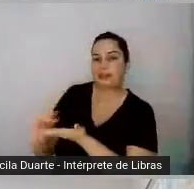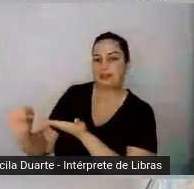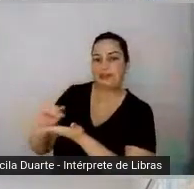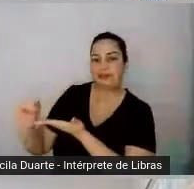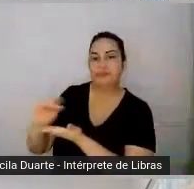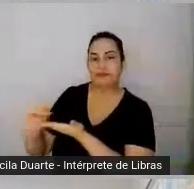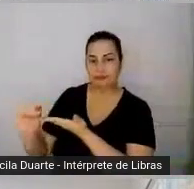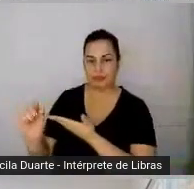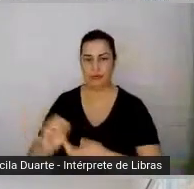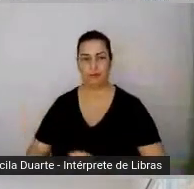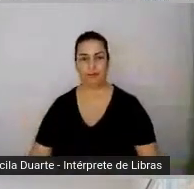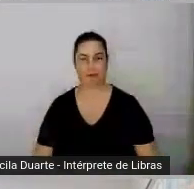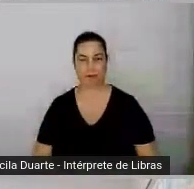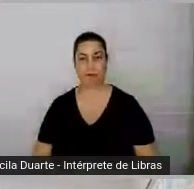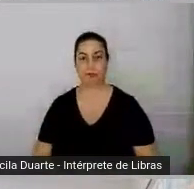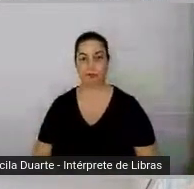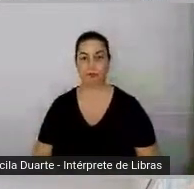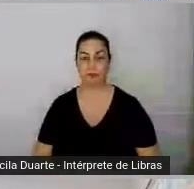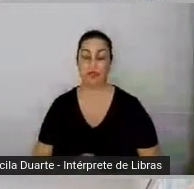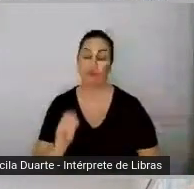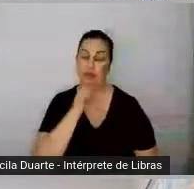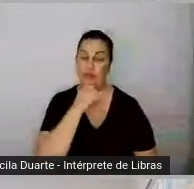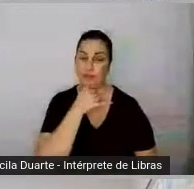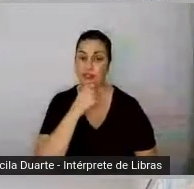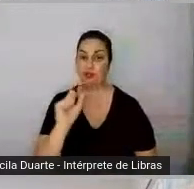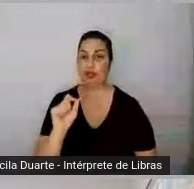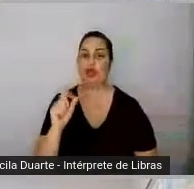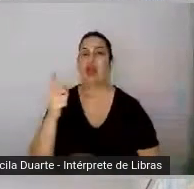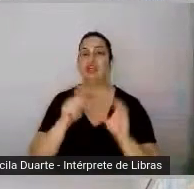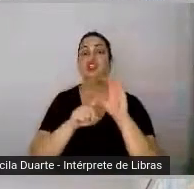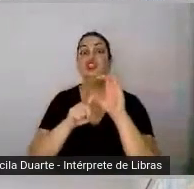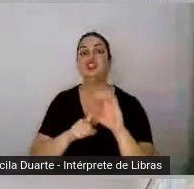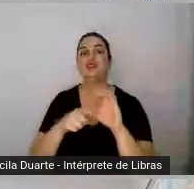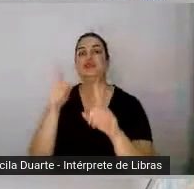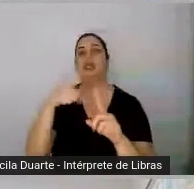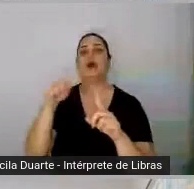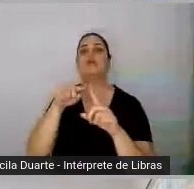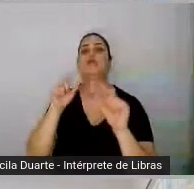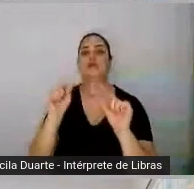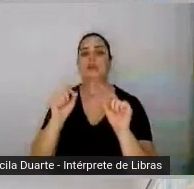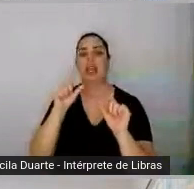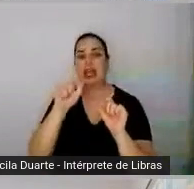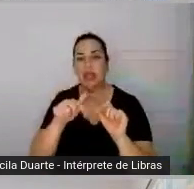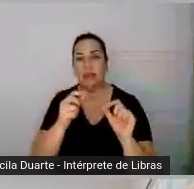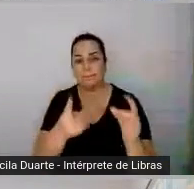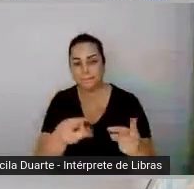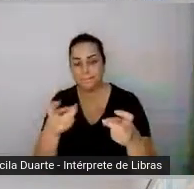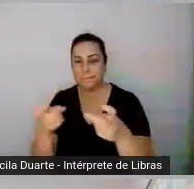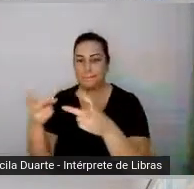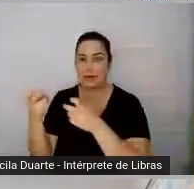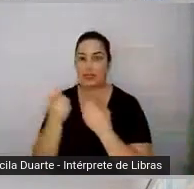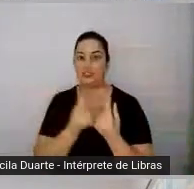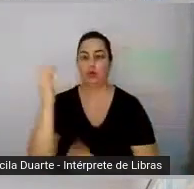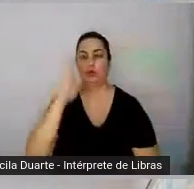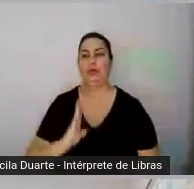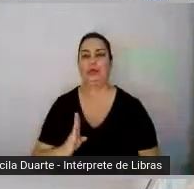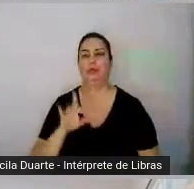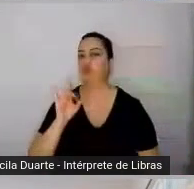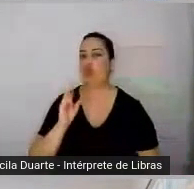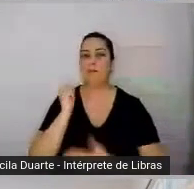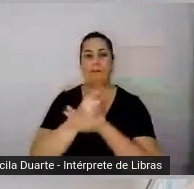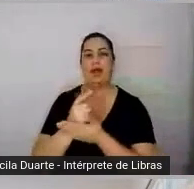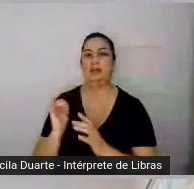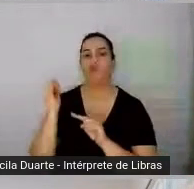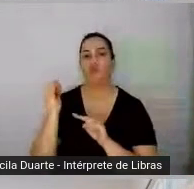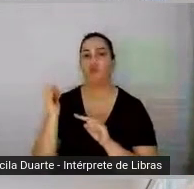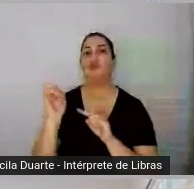para extrair, tirar dinheiro da economia, apenas para pagar juros sobre juros. Ou seja, essa dívida não é